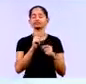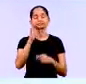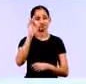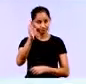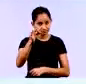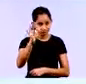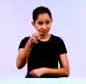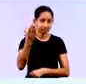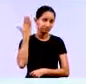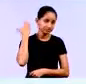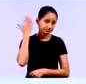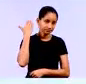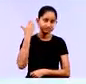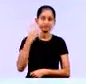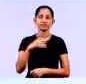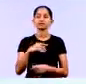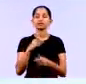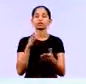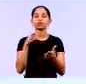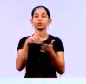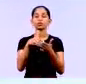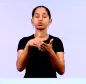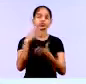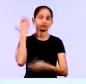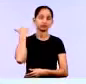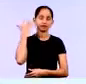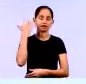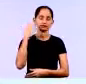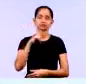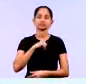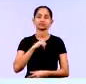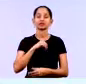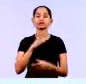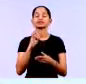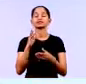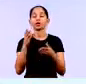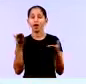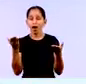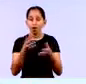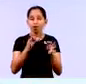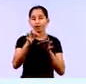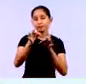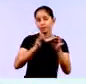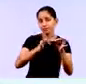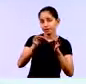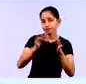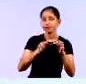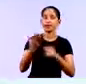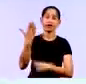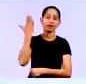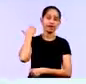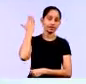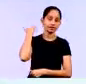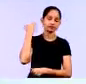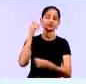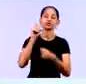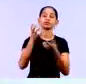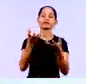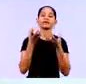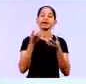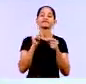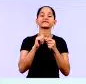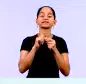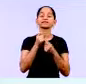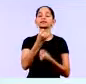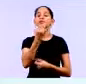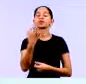acertou. Isso. Então, ó, vejam a engrenagem. Orçamento de produção. Vou estabelecer a quantidade